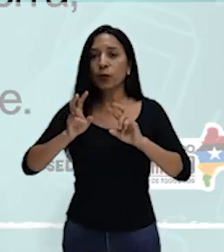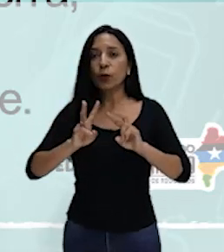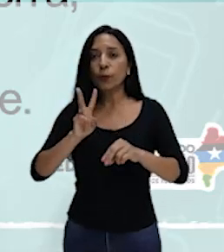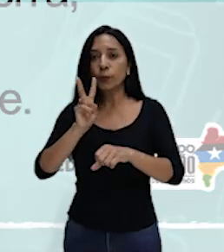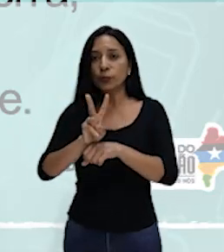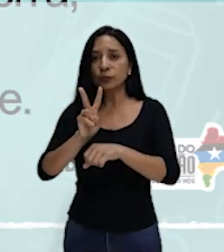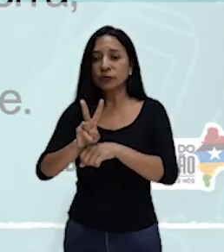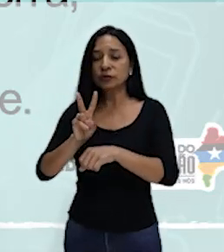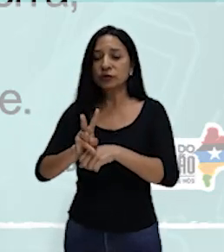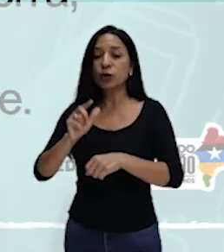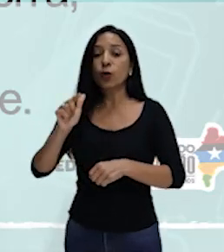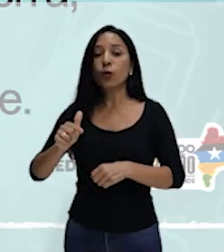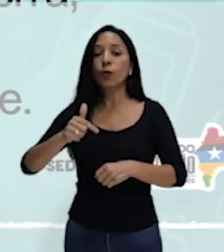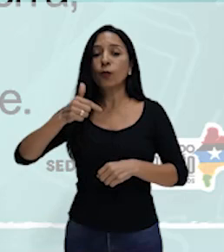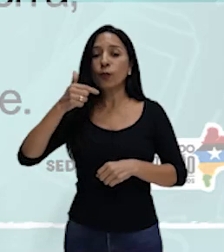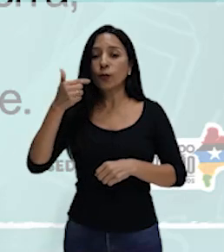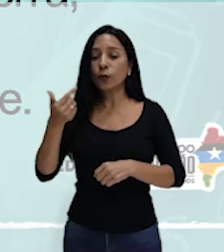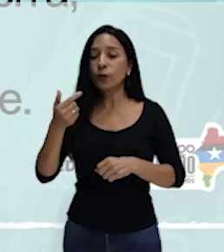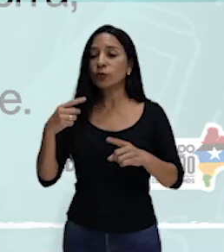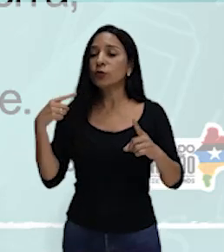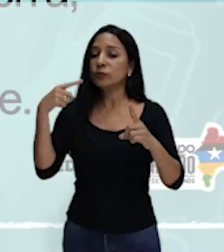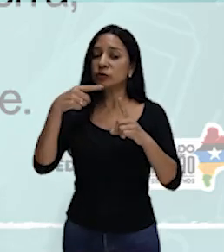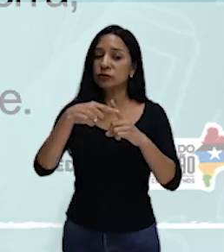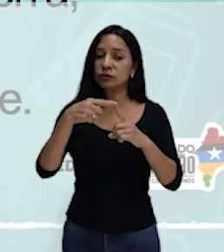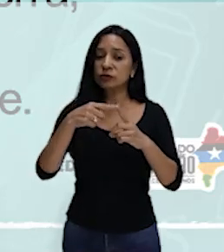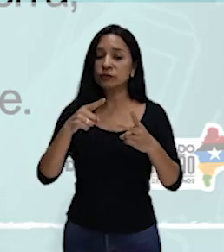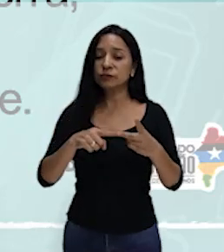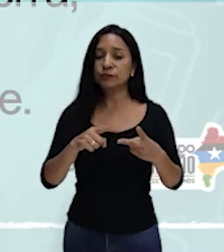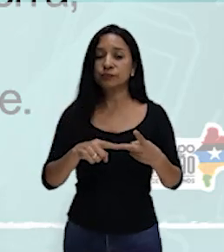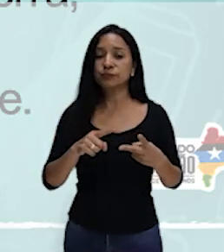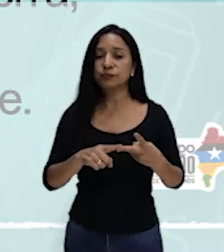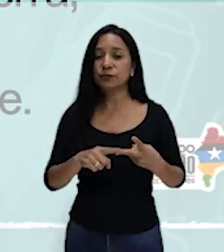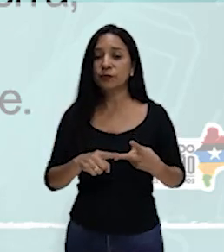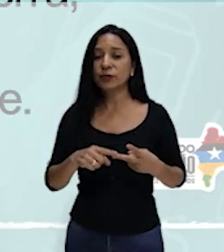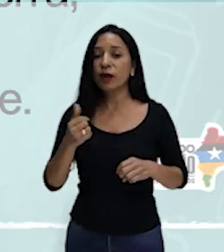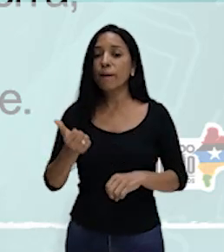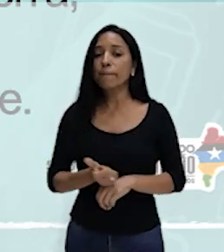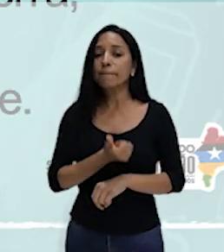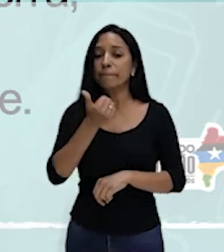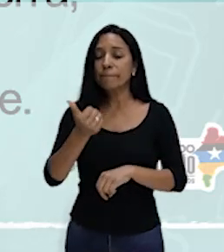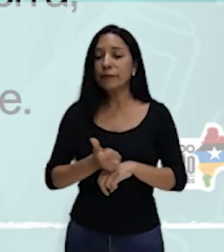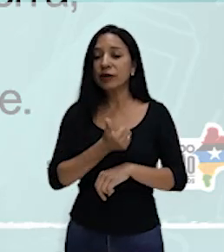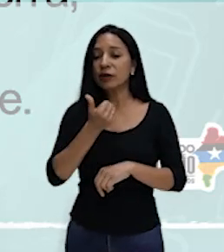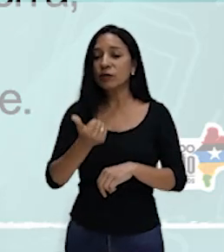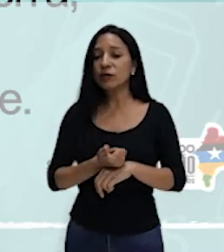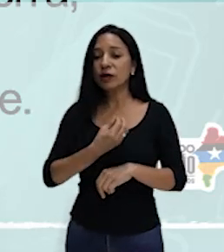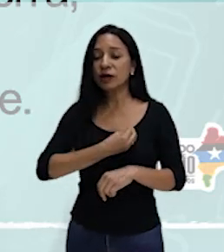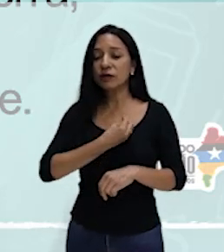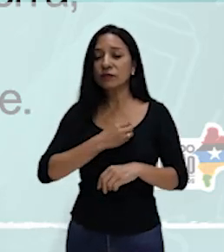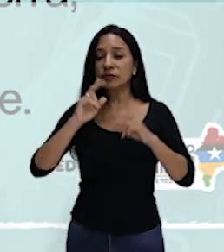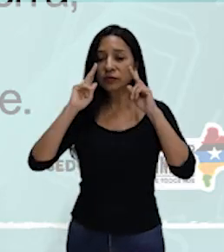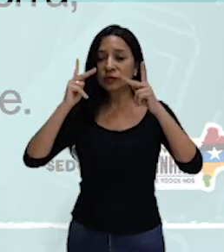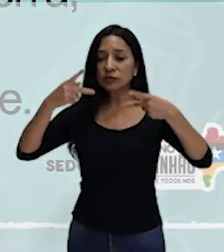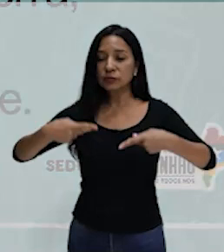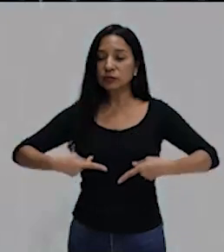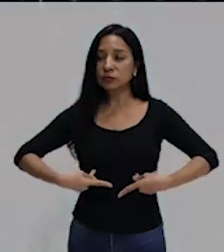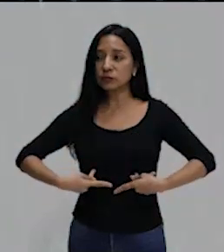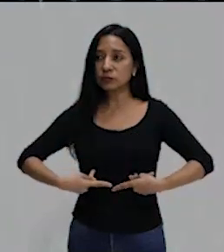Um outro princípio para uma sociedade sustentável é melhorar a qualidade de vida humana. Isso aqui, ó,